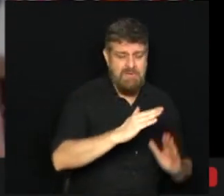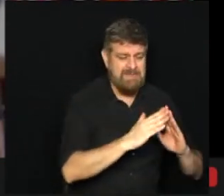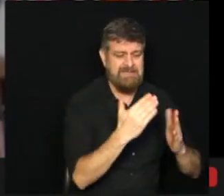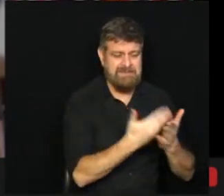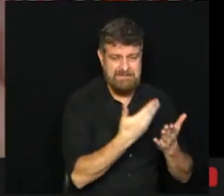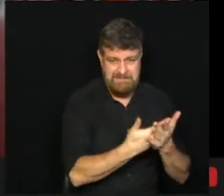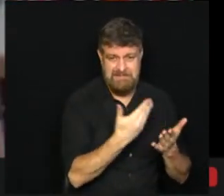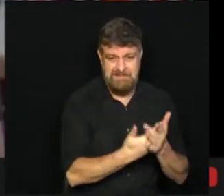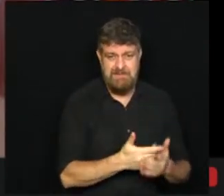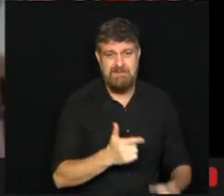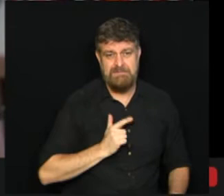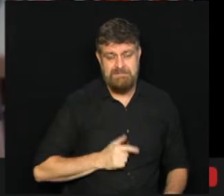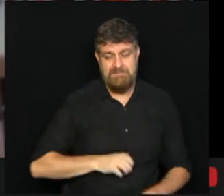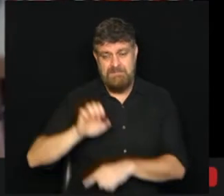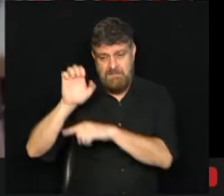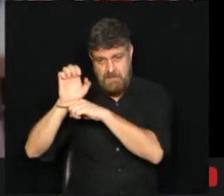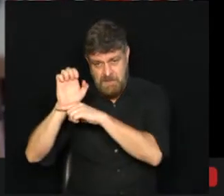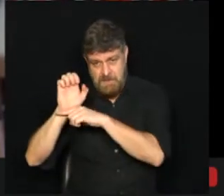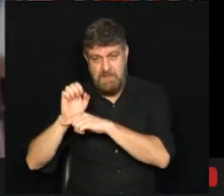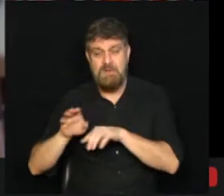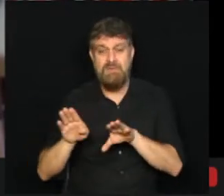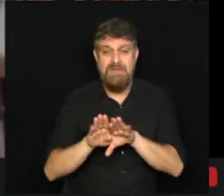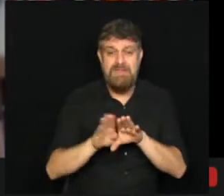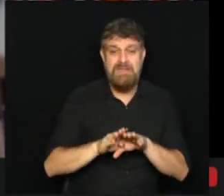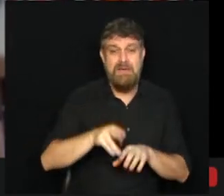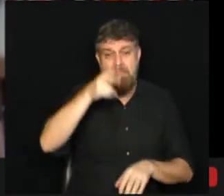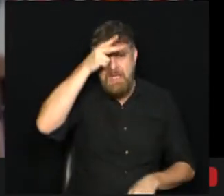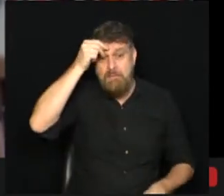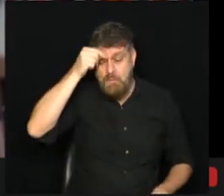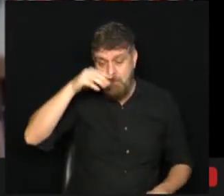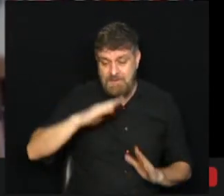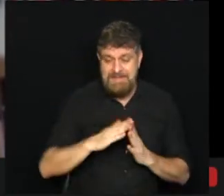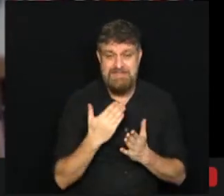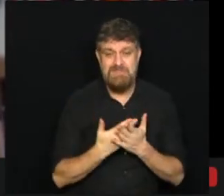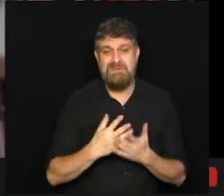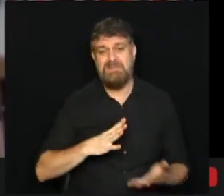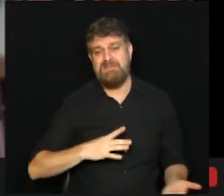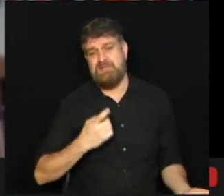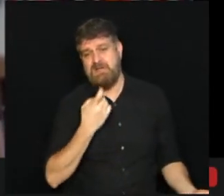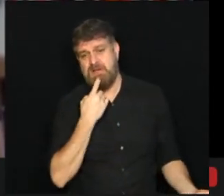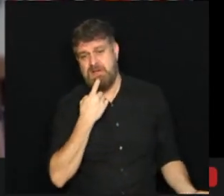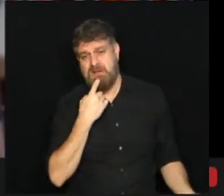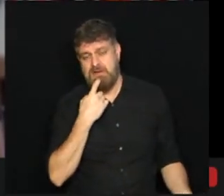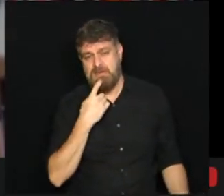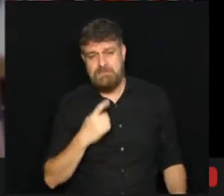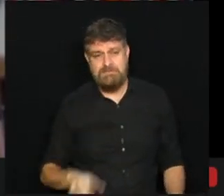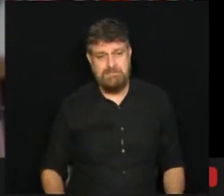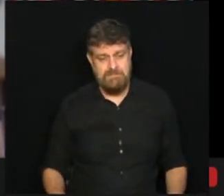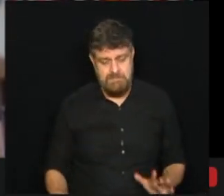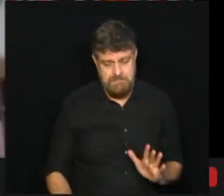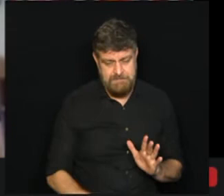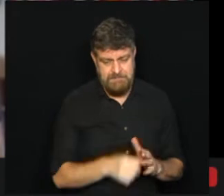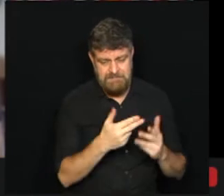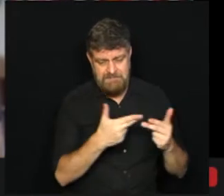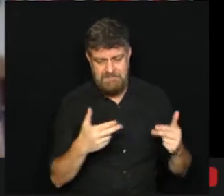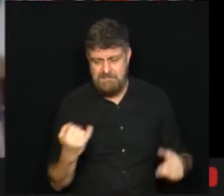ensino estadual e municipal da cidade de Campinas, né? Então, eu acho que essa é a primeira